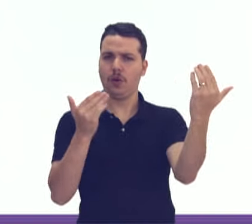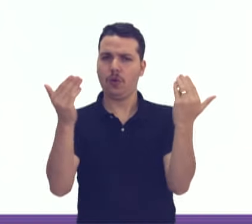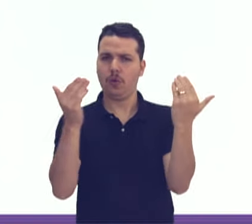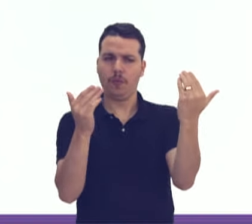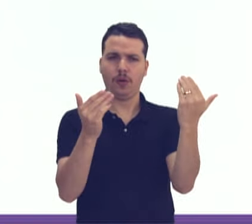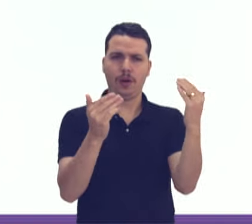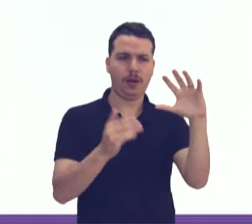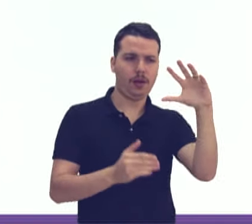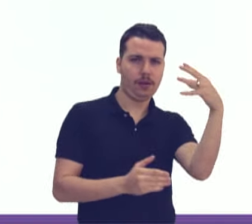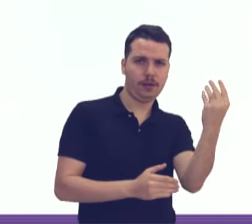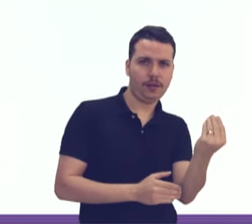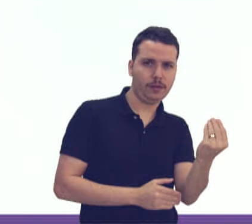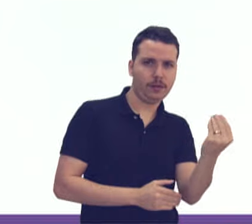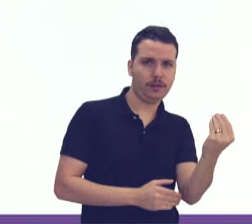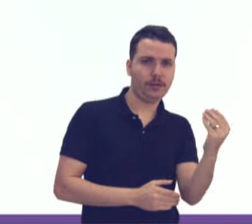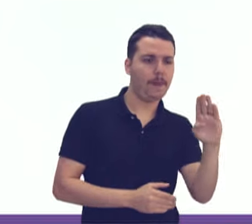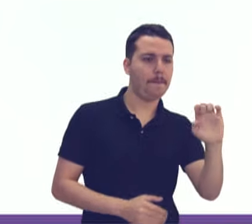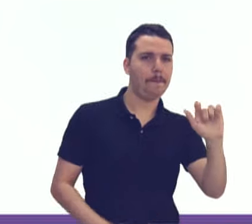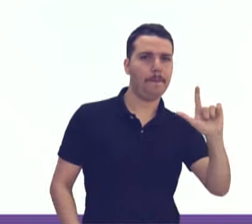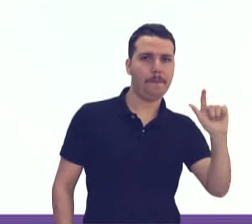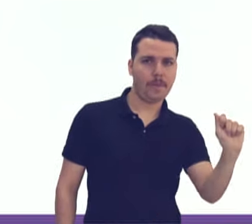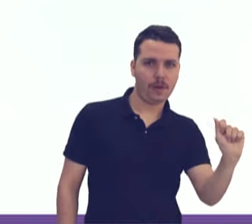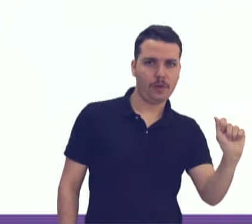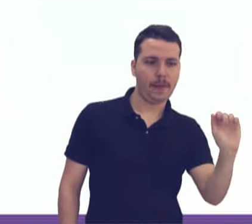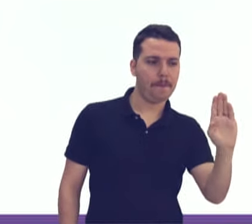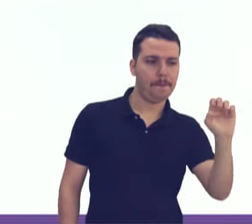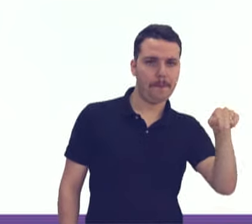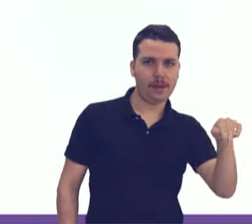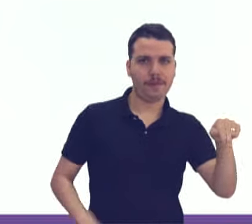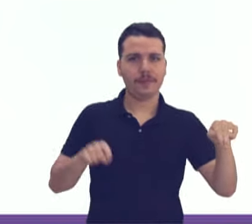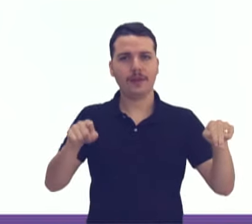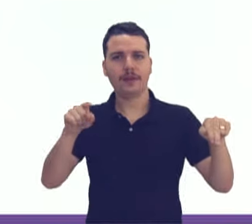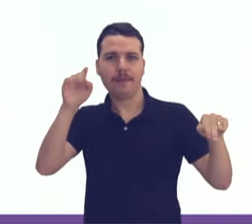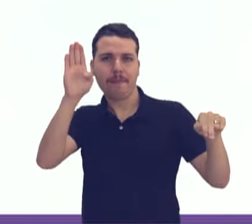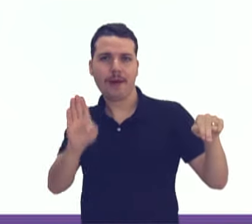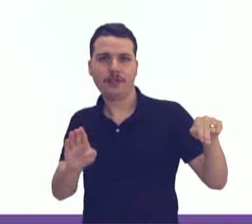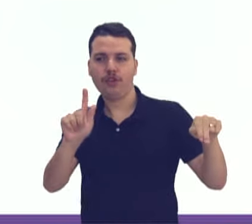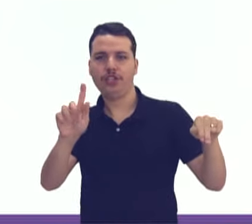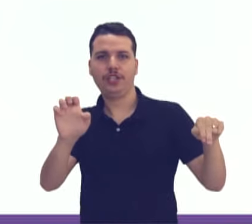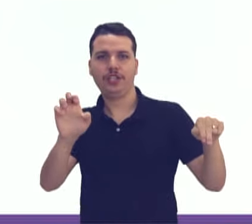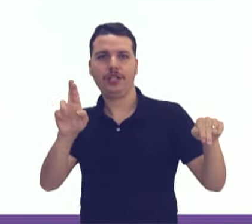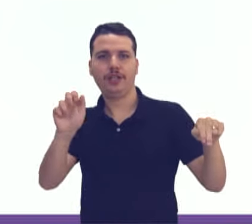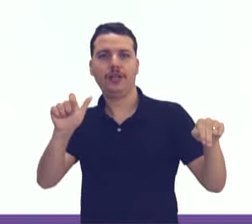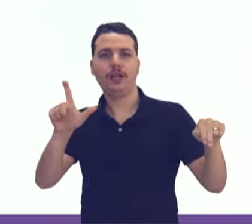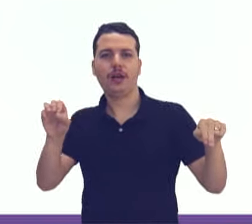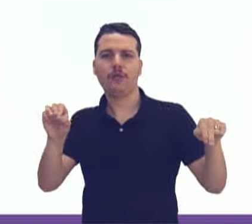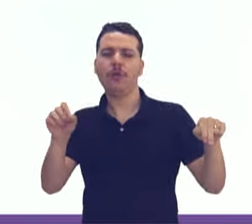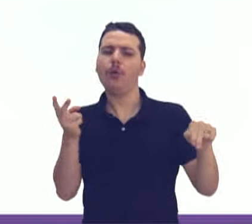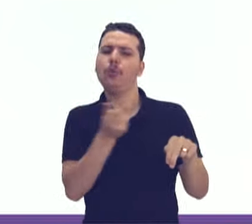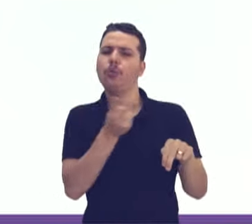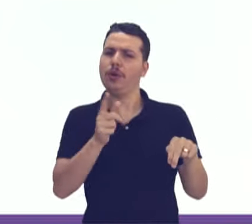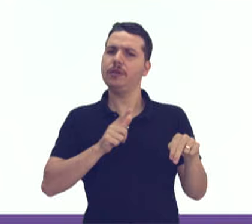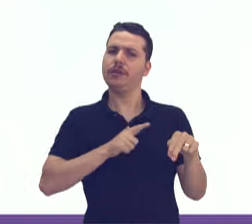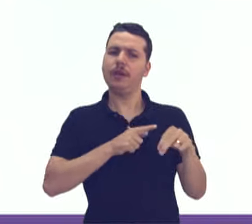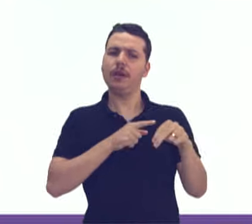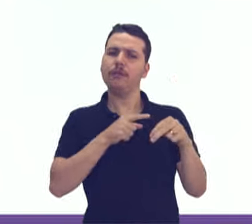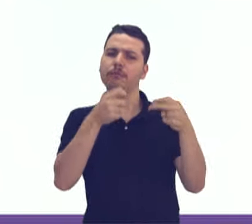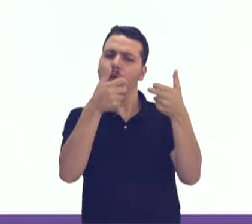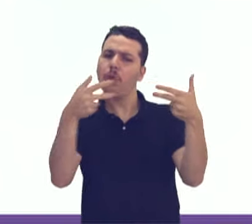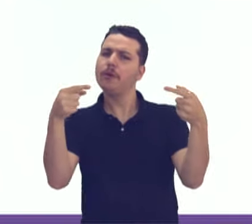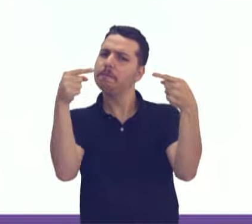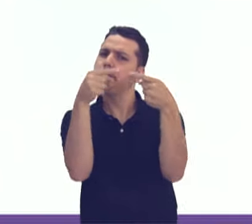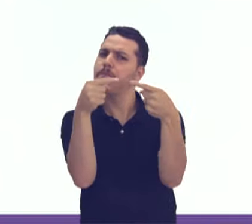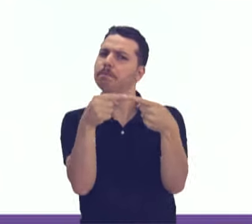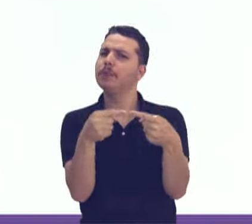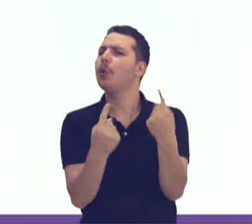belga ben heine e do brasileiro geraldo de barros filho vamos dar aula podemos notar que possuem pontos em comum quais são